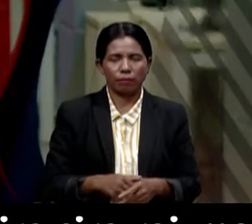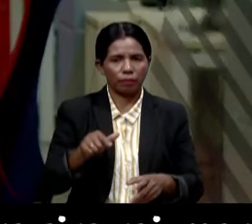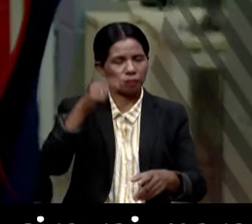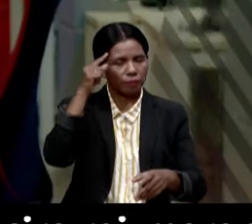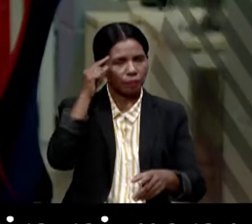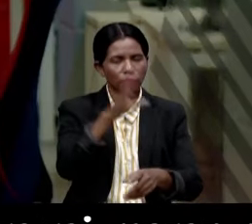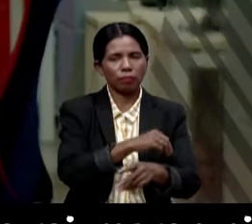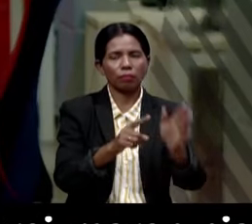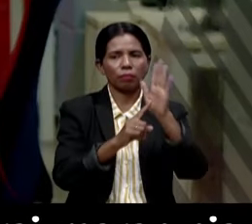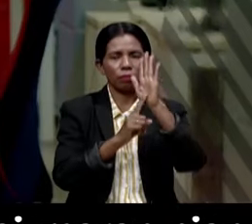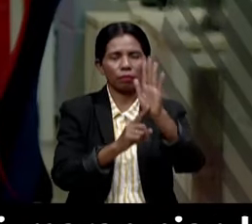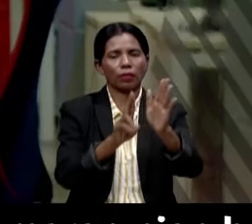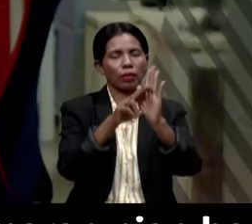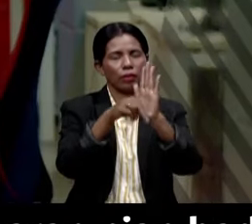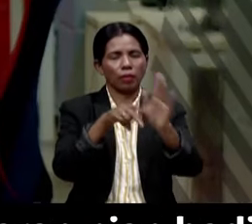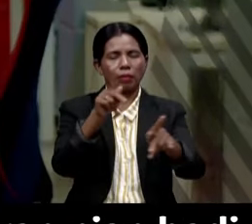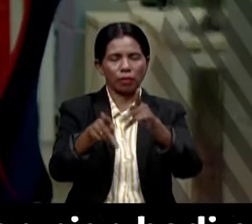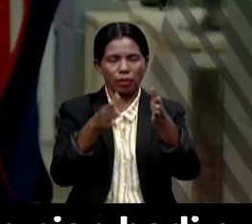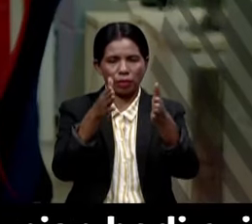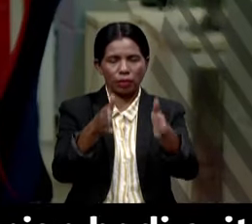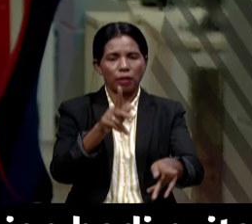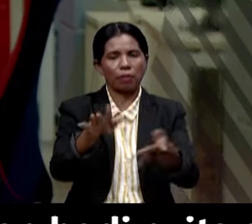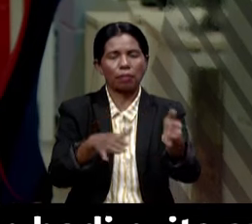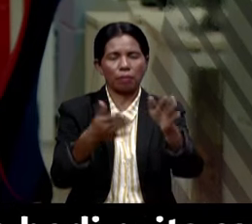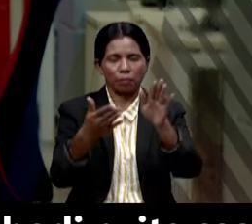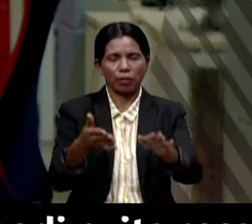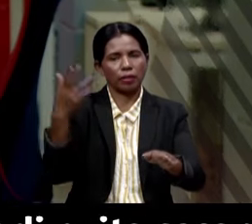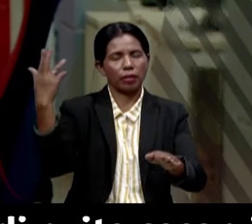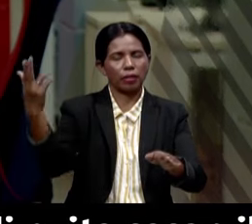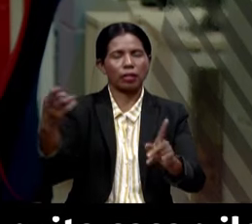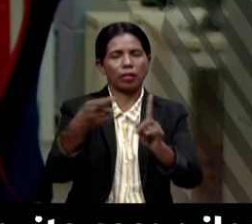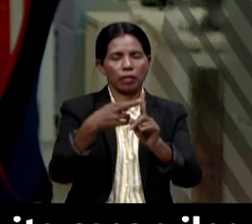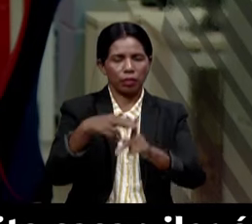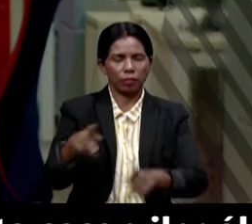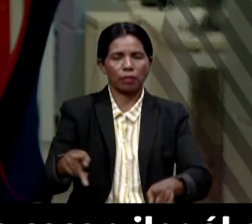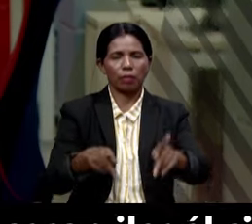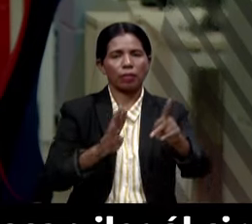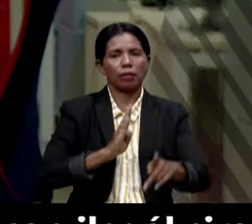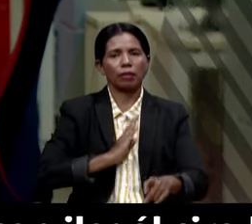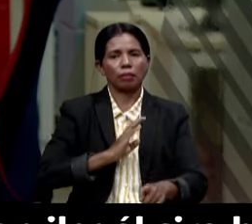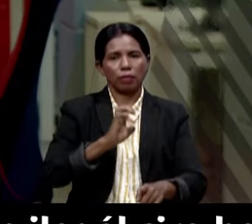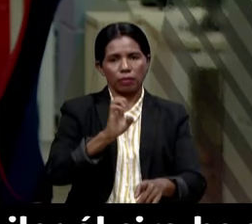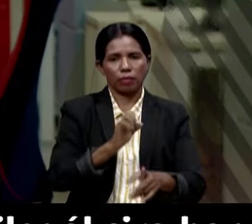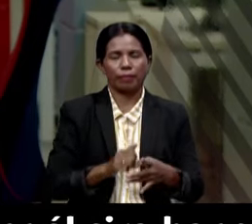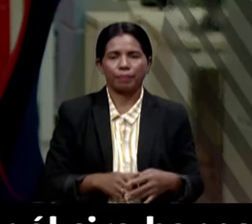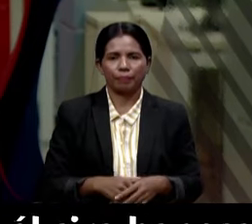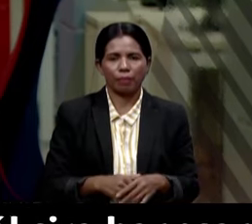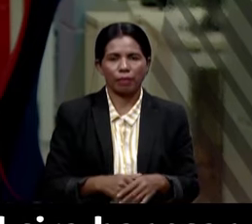Governo se aplica horário para a comunidade em Beato Racoi Mate e sim a cemitério público Becusi.